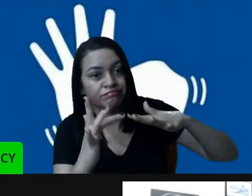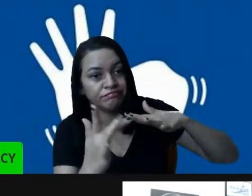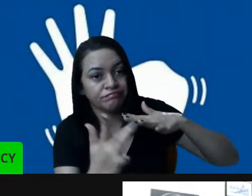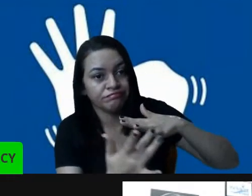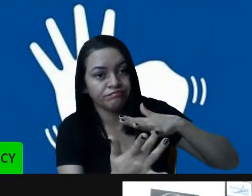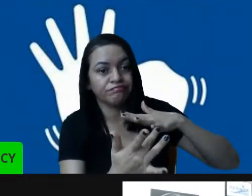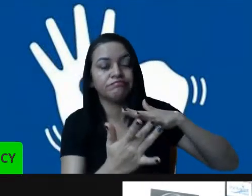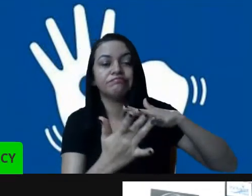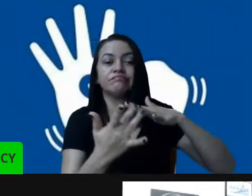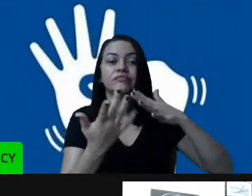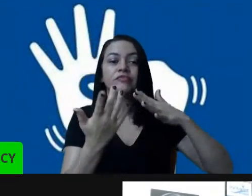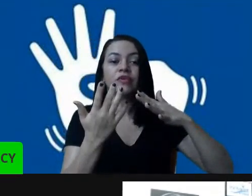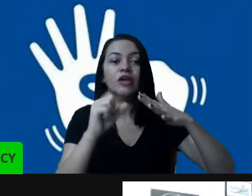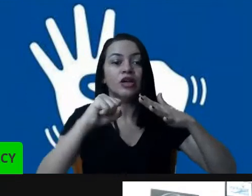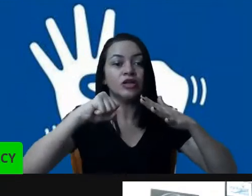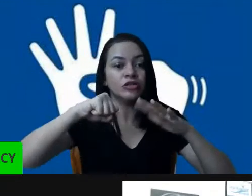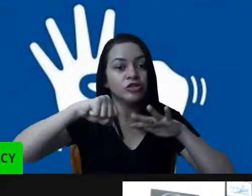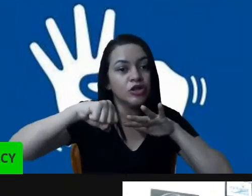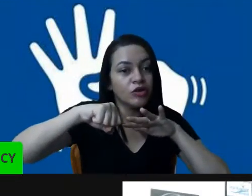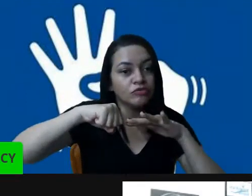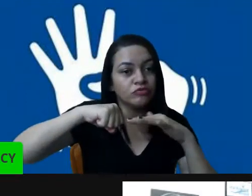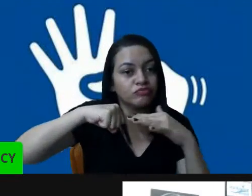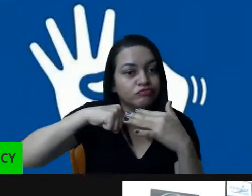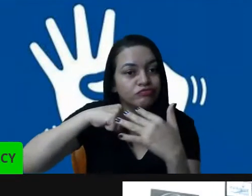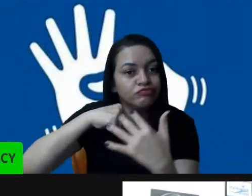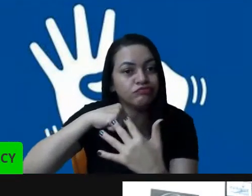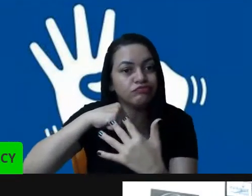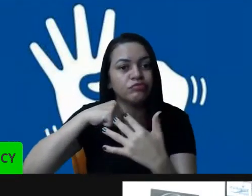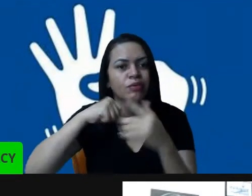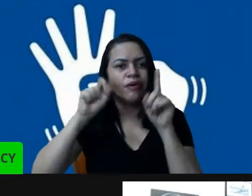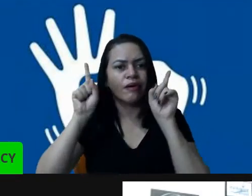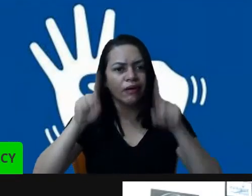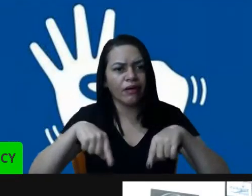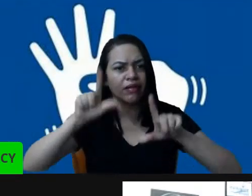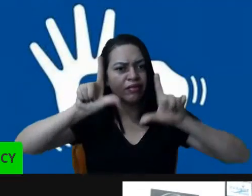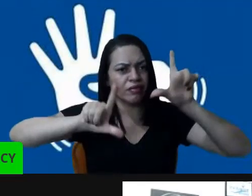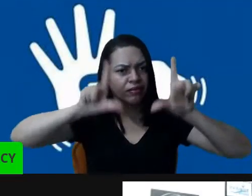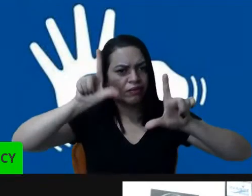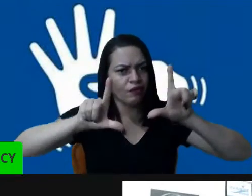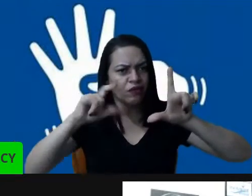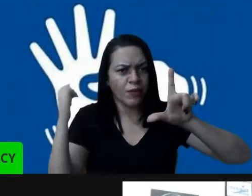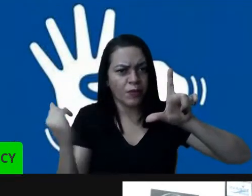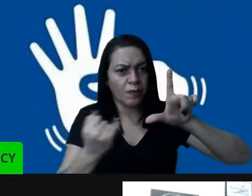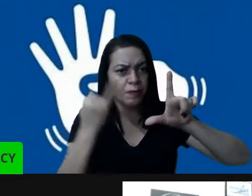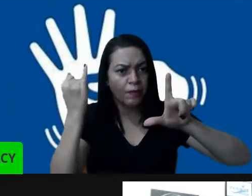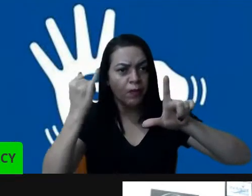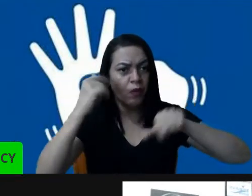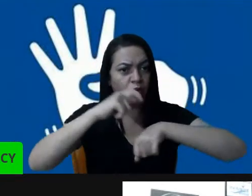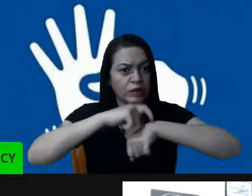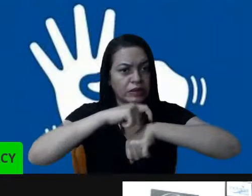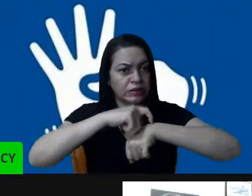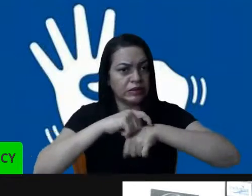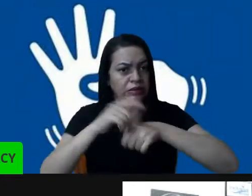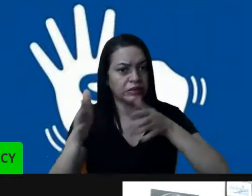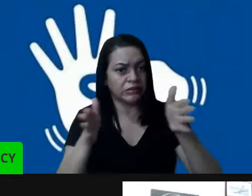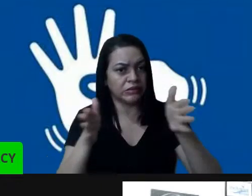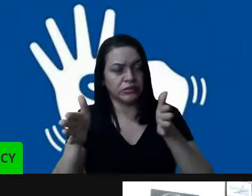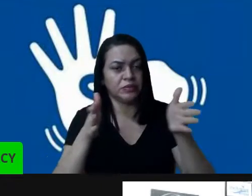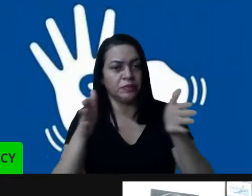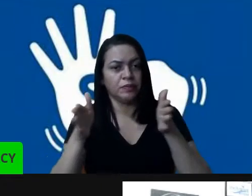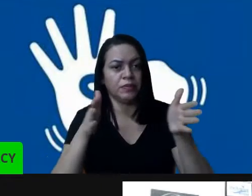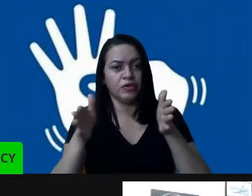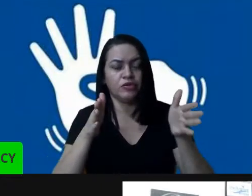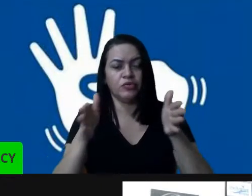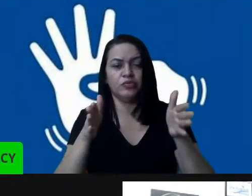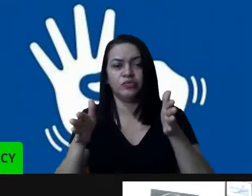têm sido um veículo importantíssimo, principalmente agora, nesse período de pandemia, né? As pessoas,